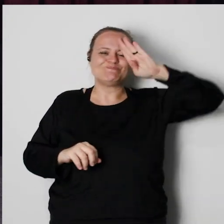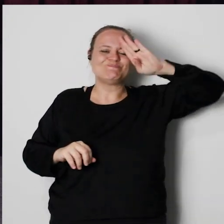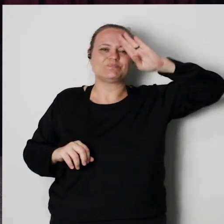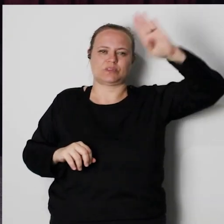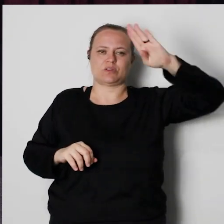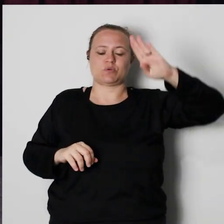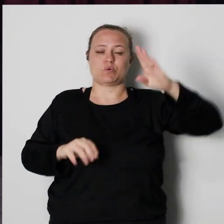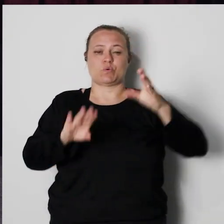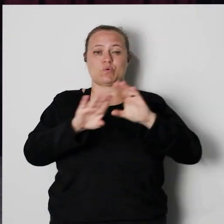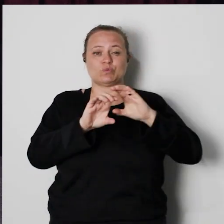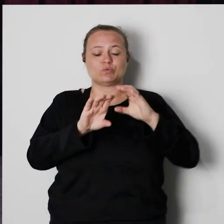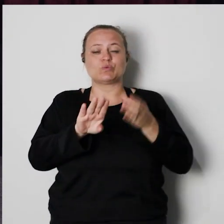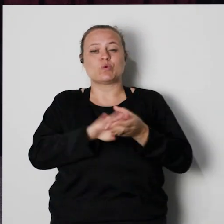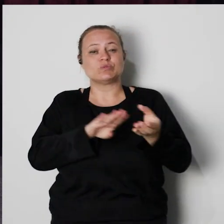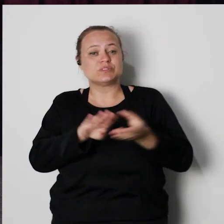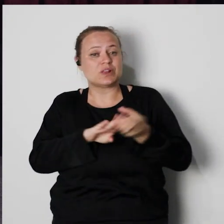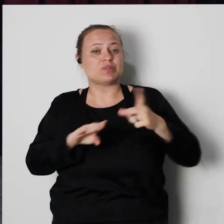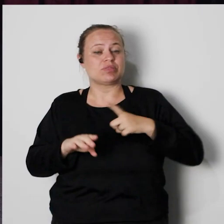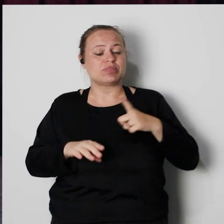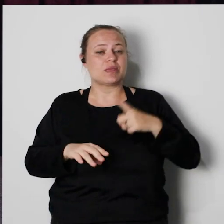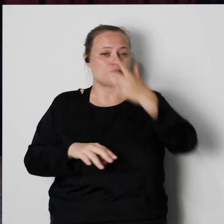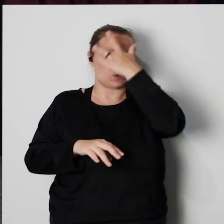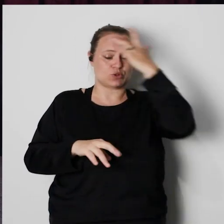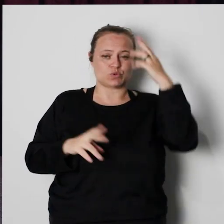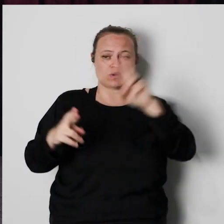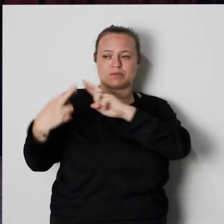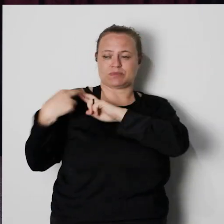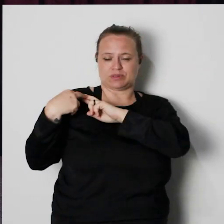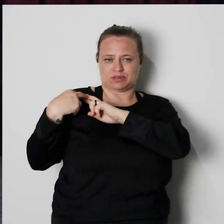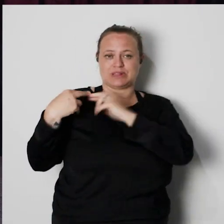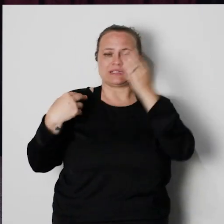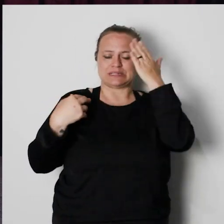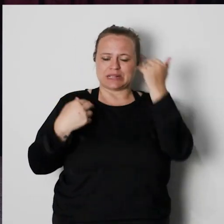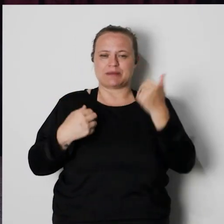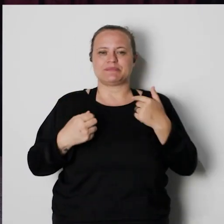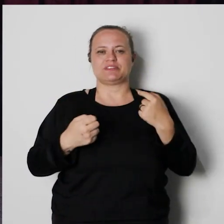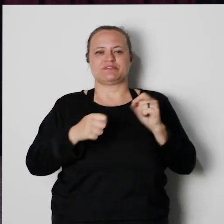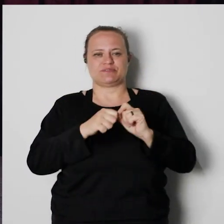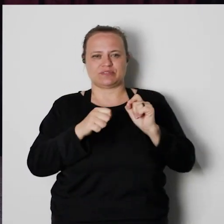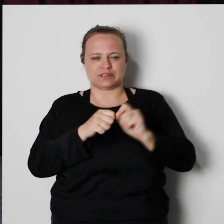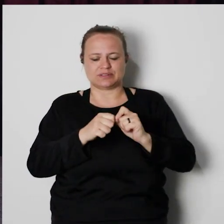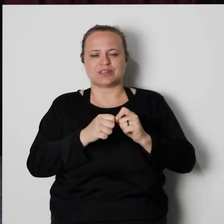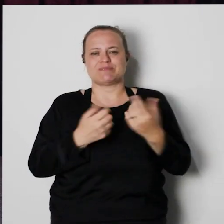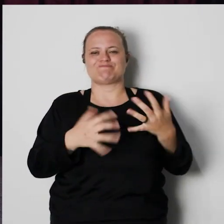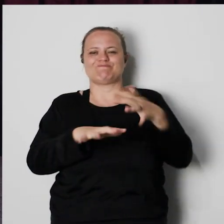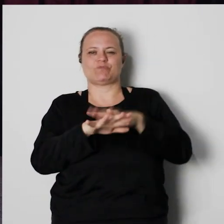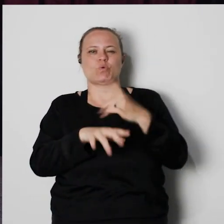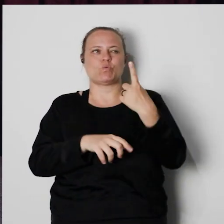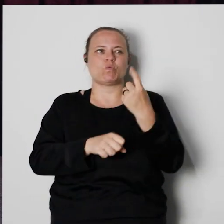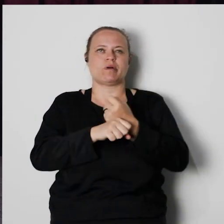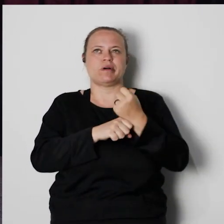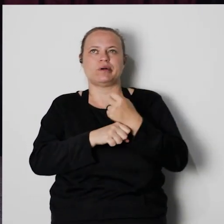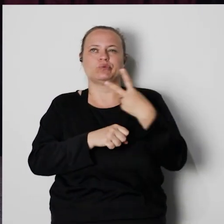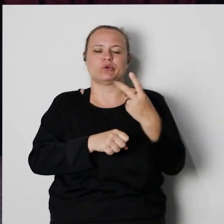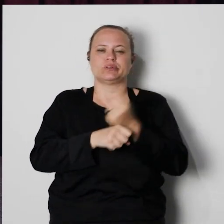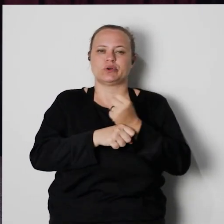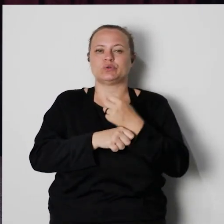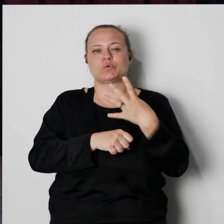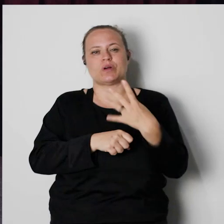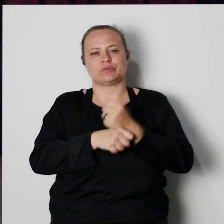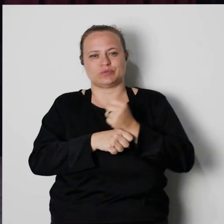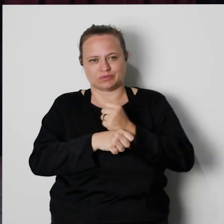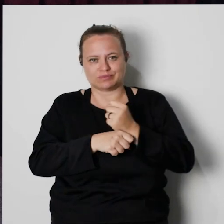fundamentais. Então, para além do próprio plano, né, estruturar um conselho, porque o conselho é fundamental para construir plano, né? O conselho